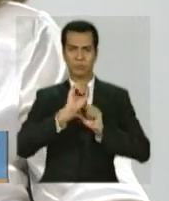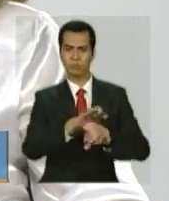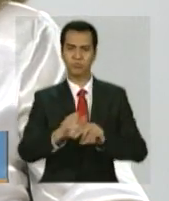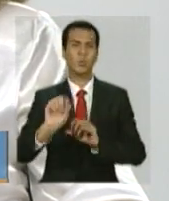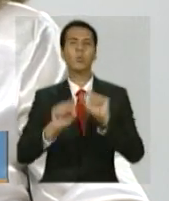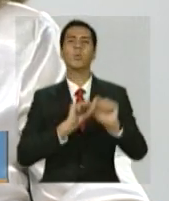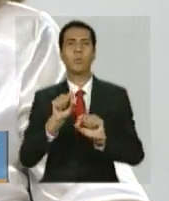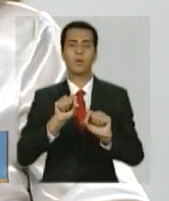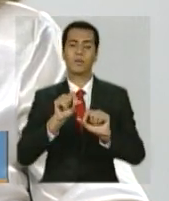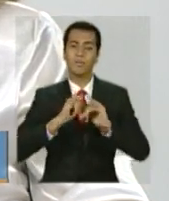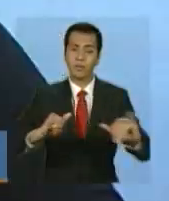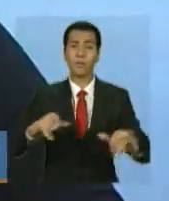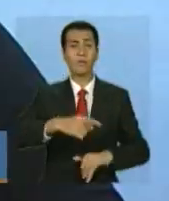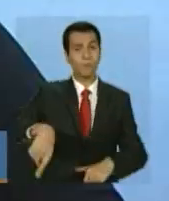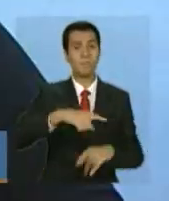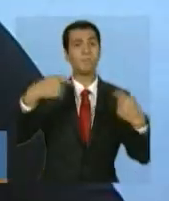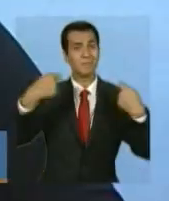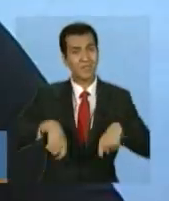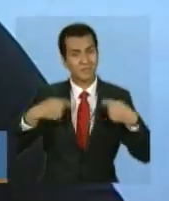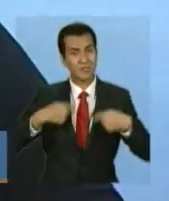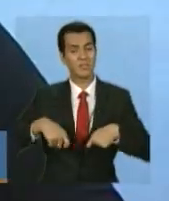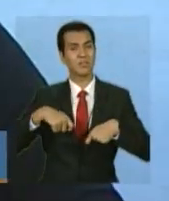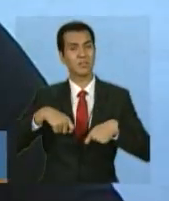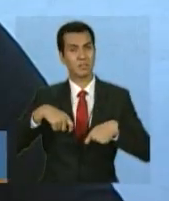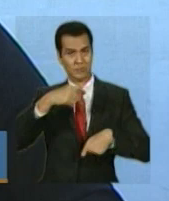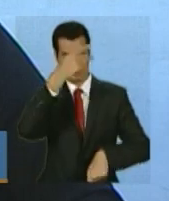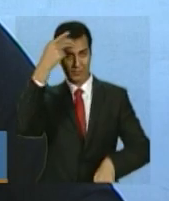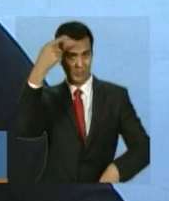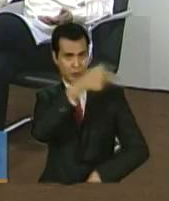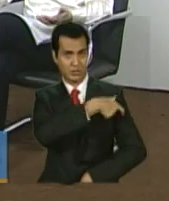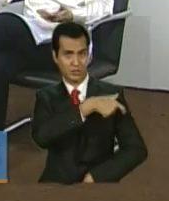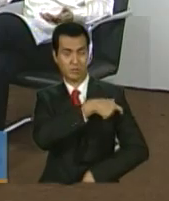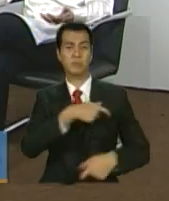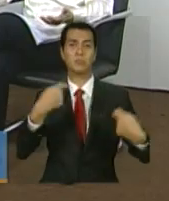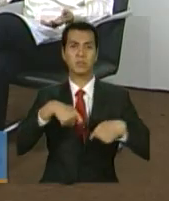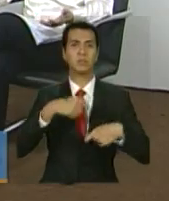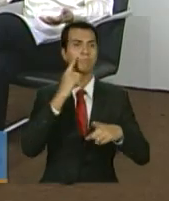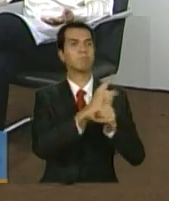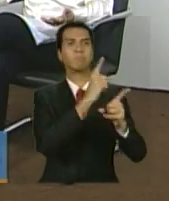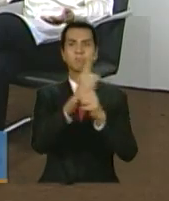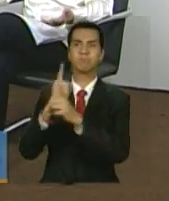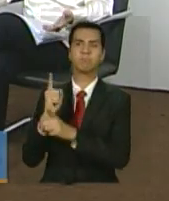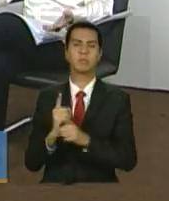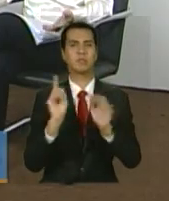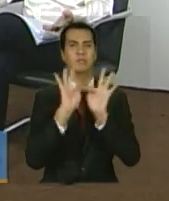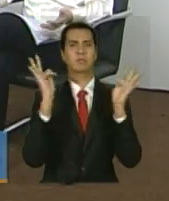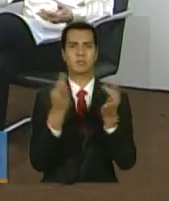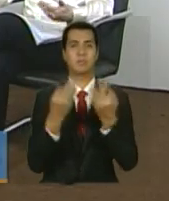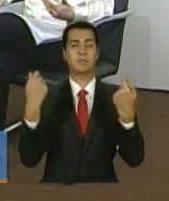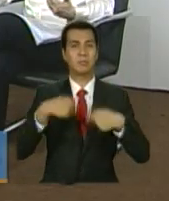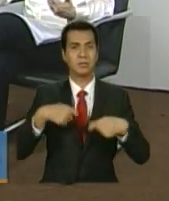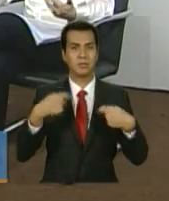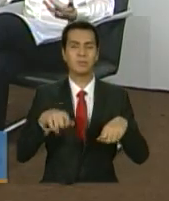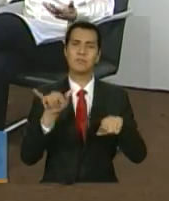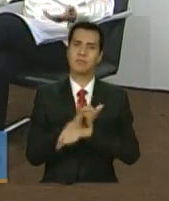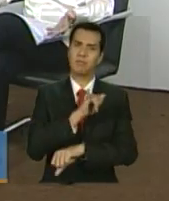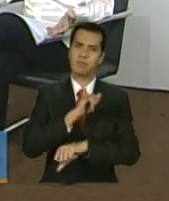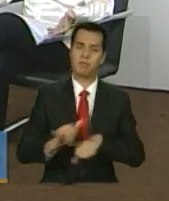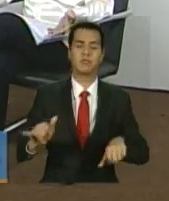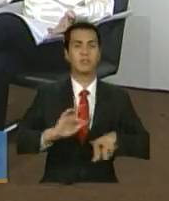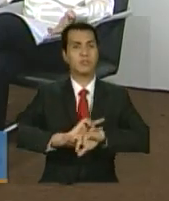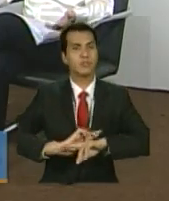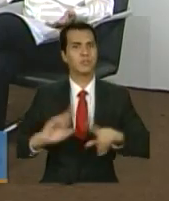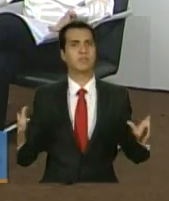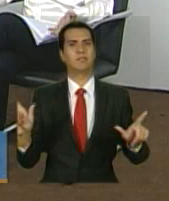famílias de forma diferenciada significa estratégias diferenciadas para chegar até elas. Significa